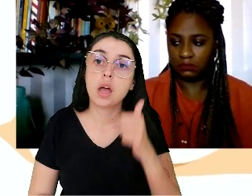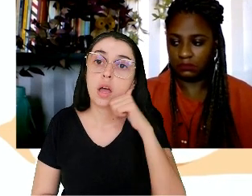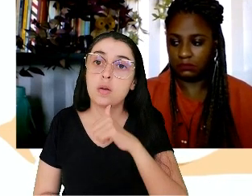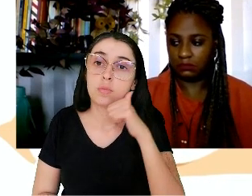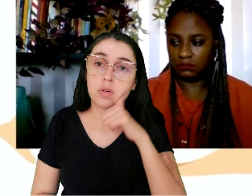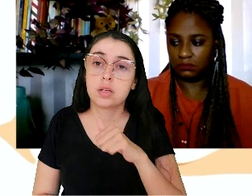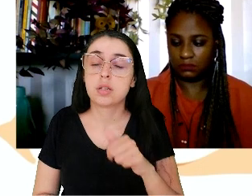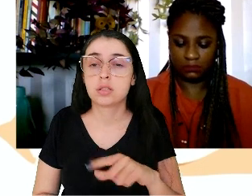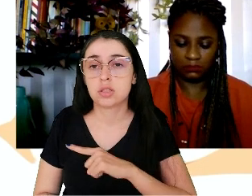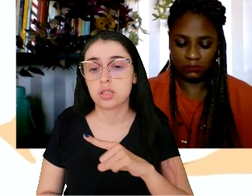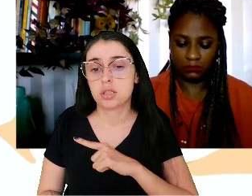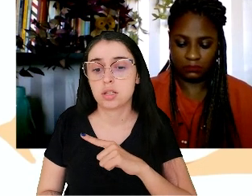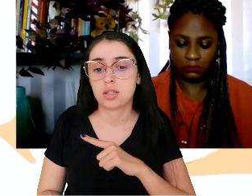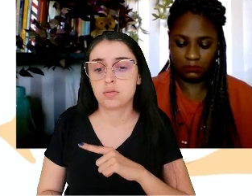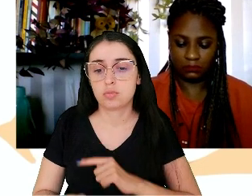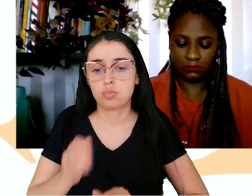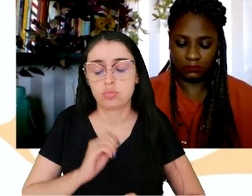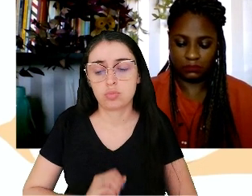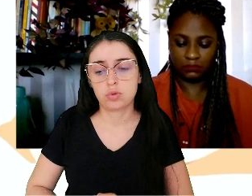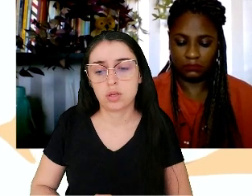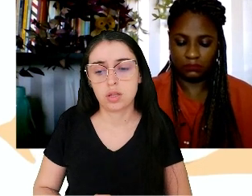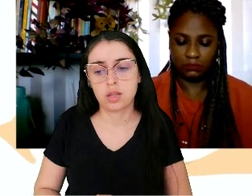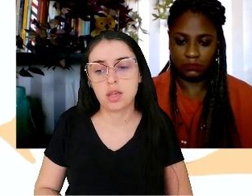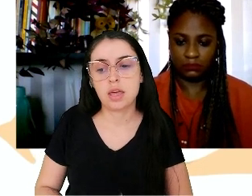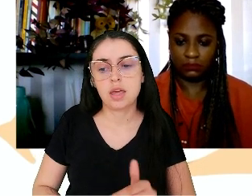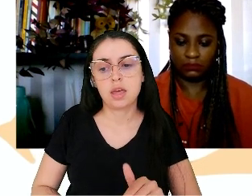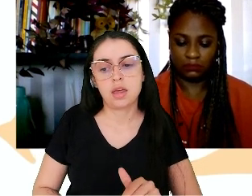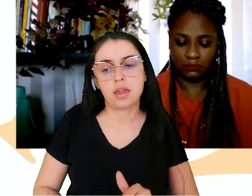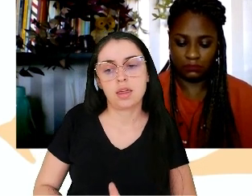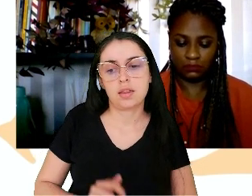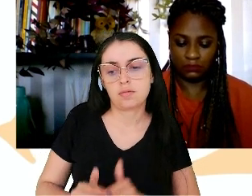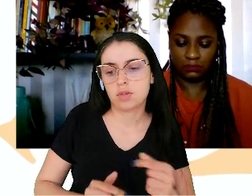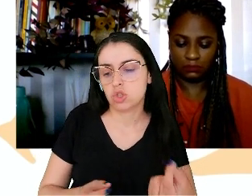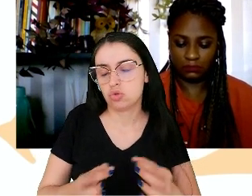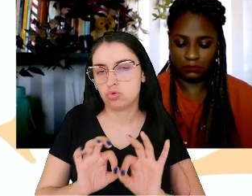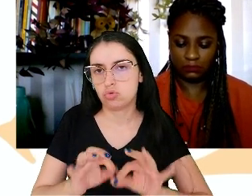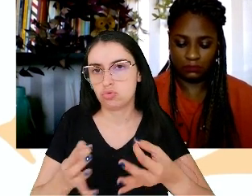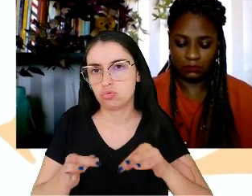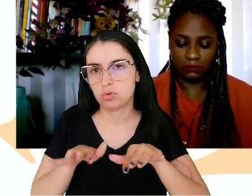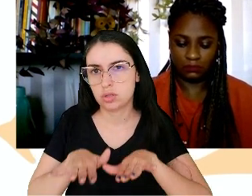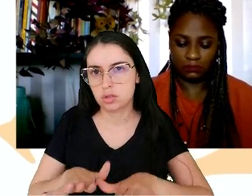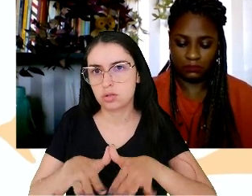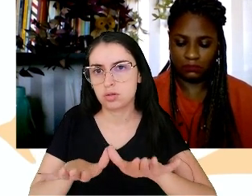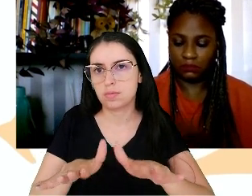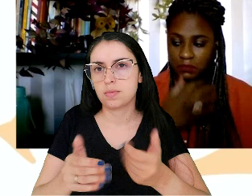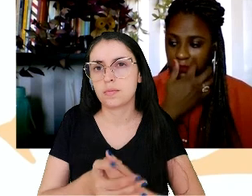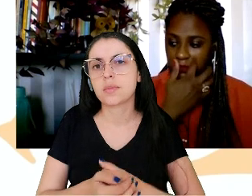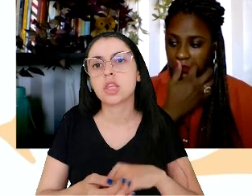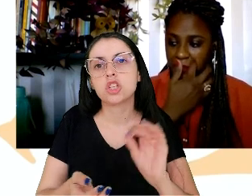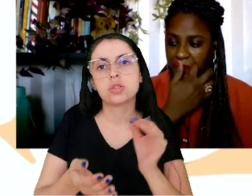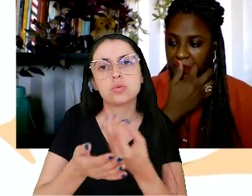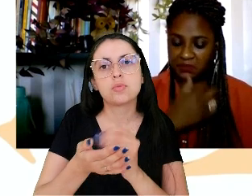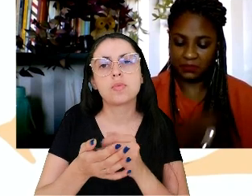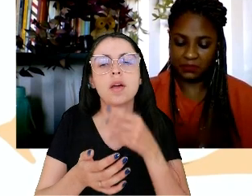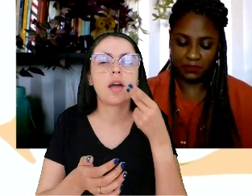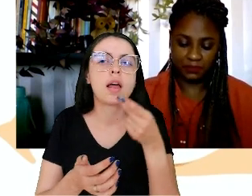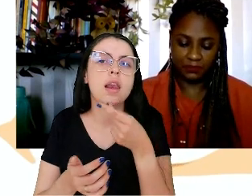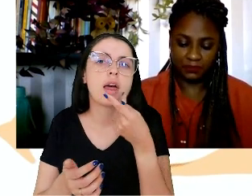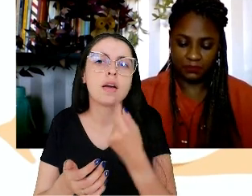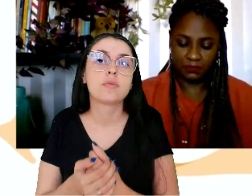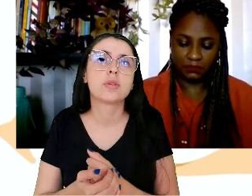As mulheres que tinham criadas podiam se dedicar a fazer bordados. Bordados que